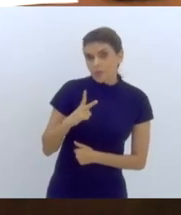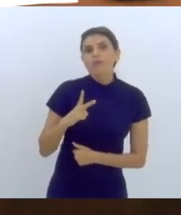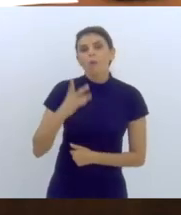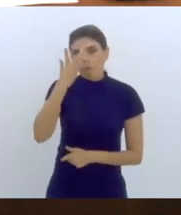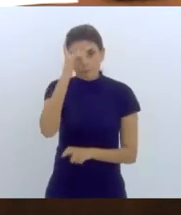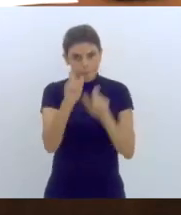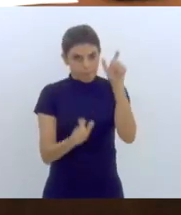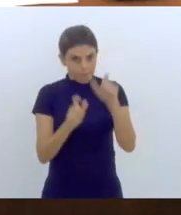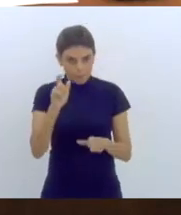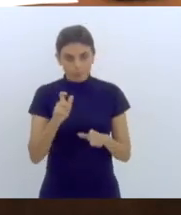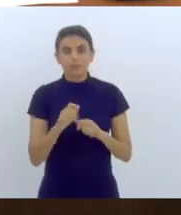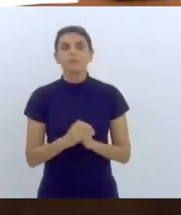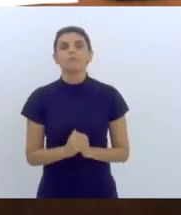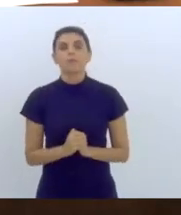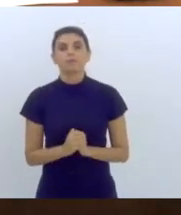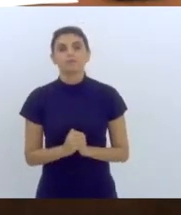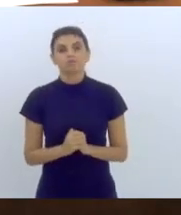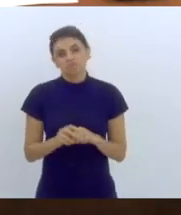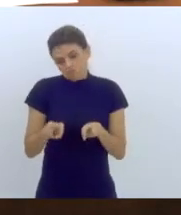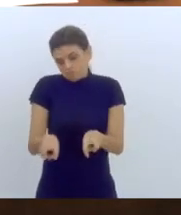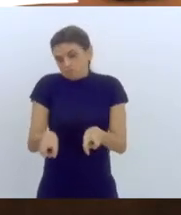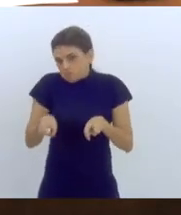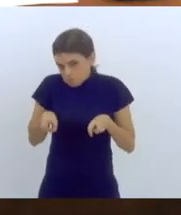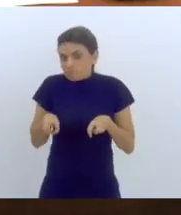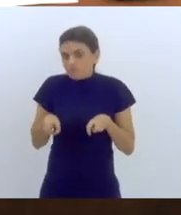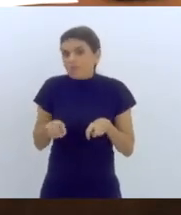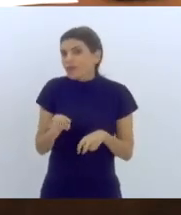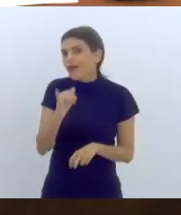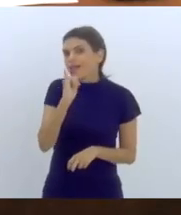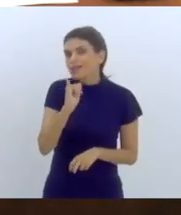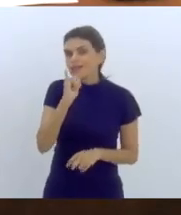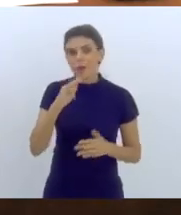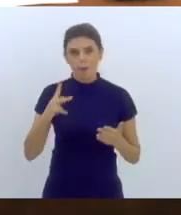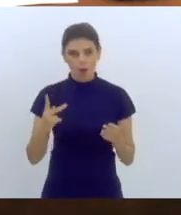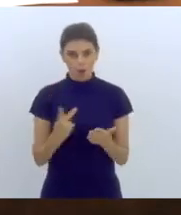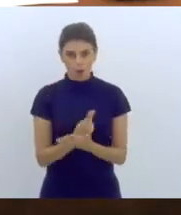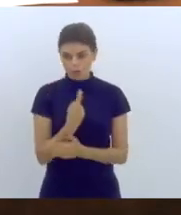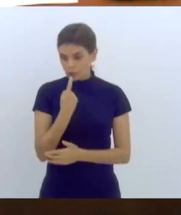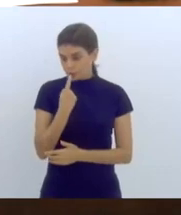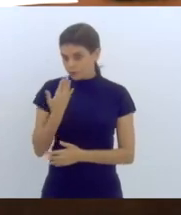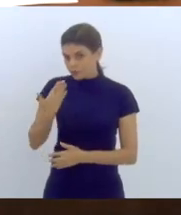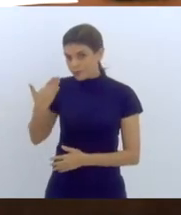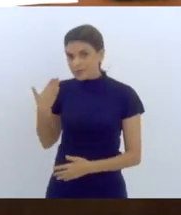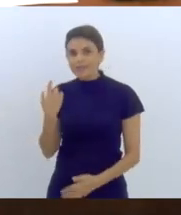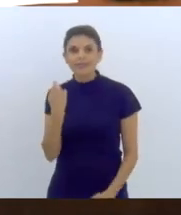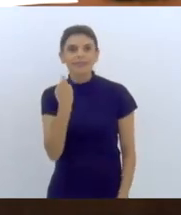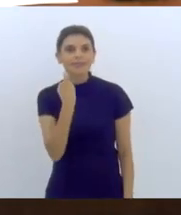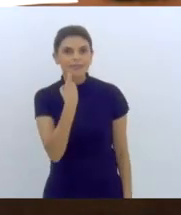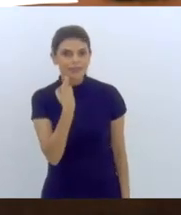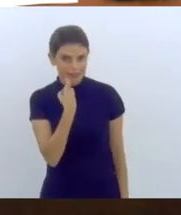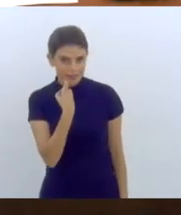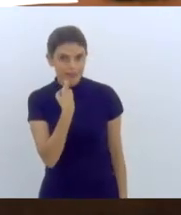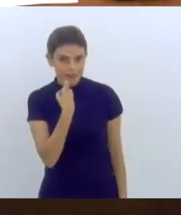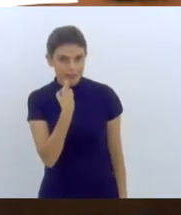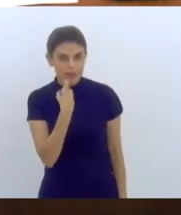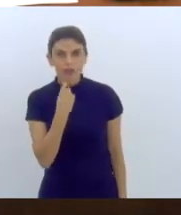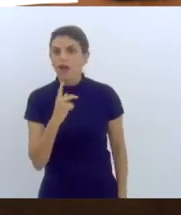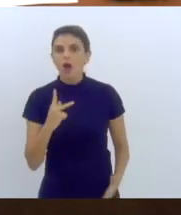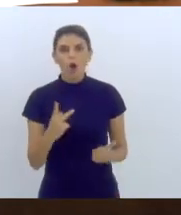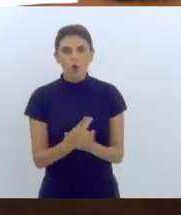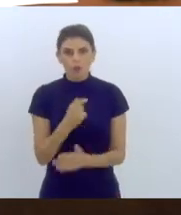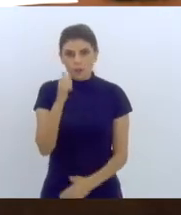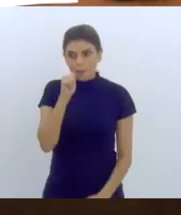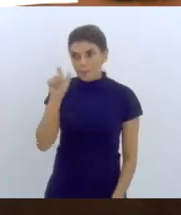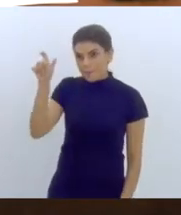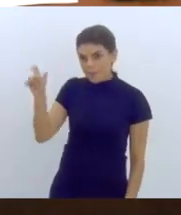individual de passageiros. O exemplo disso foi o que ocorreu na última sexta-feira, quando uma